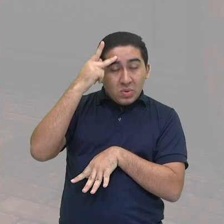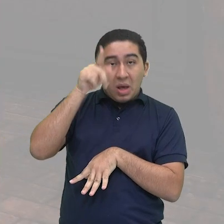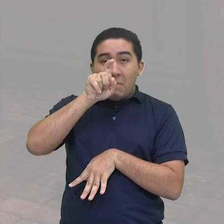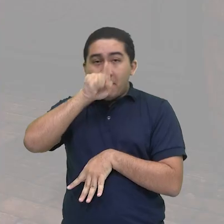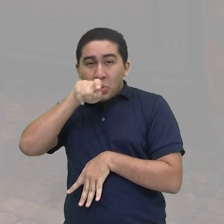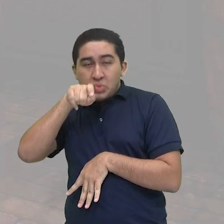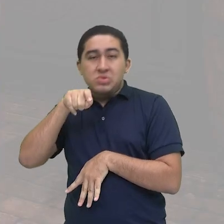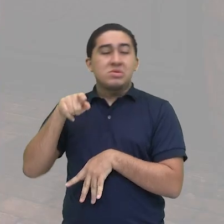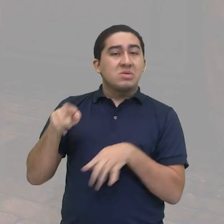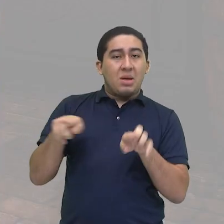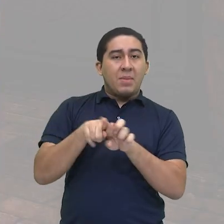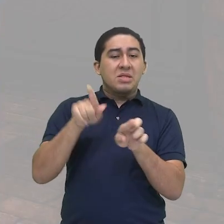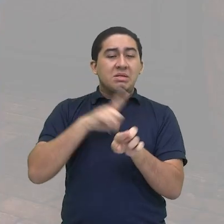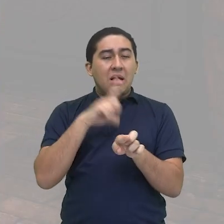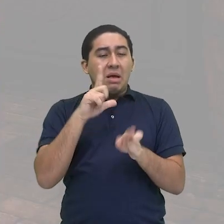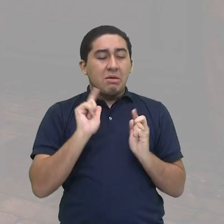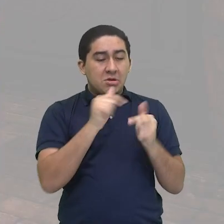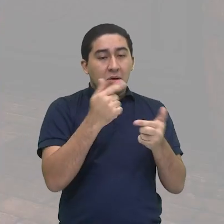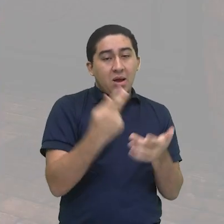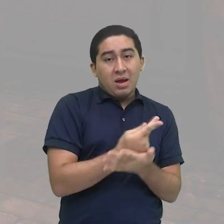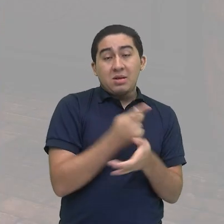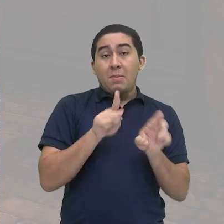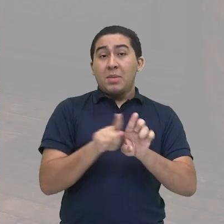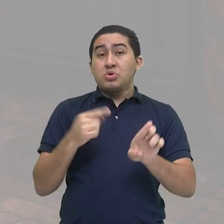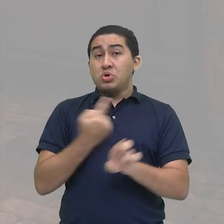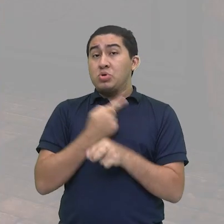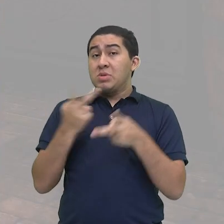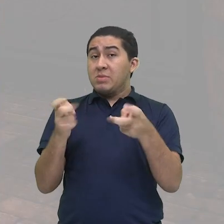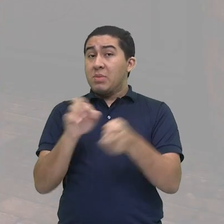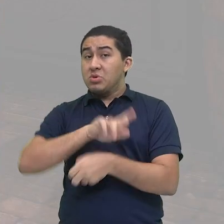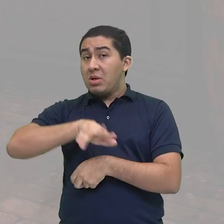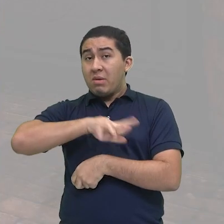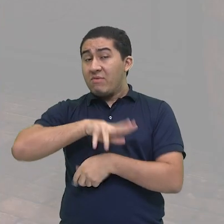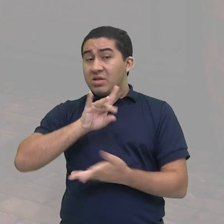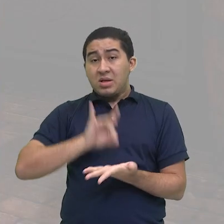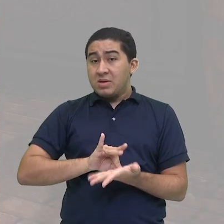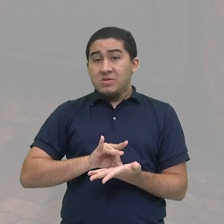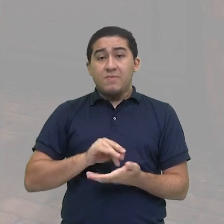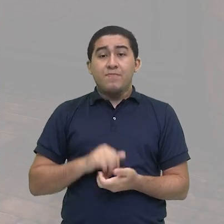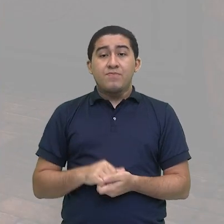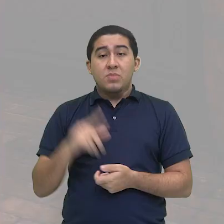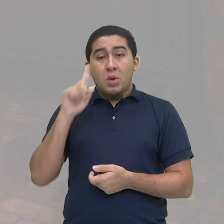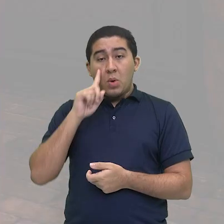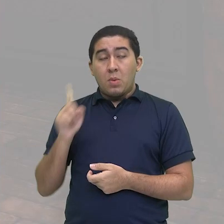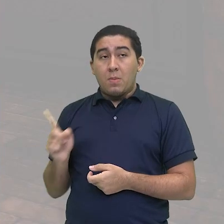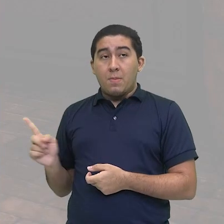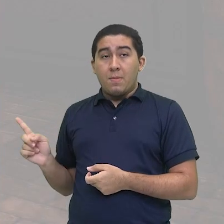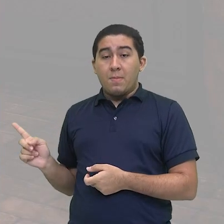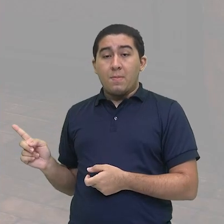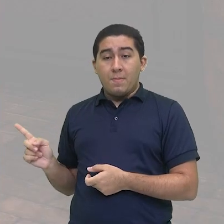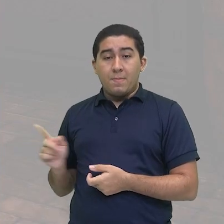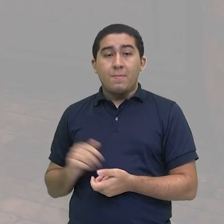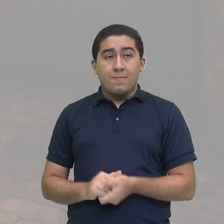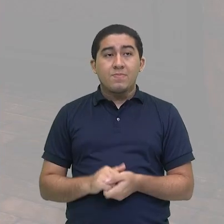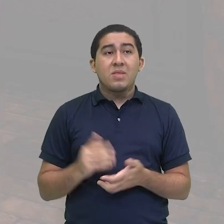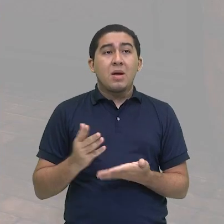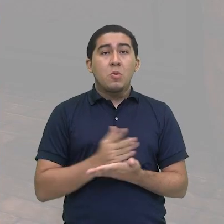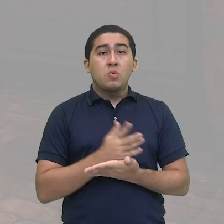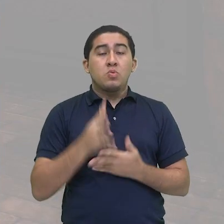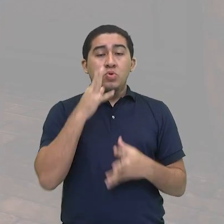coisas erradas, mas na verdade a gente viu aqui que não é verdade. E aí, gente, eu trago para vocês